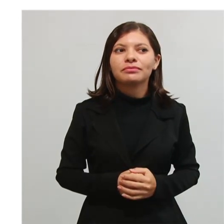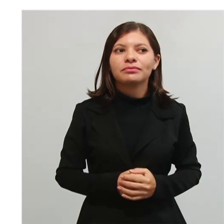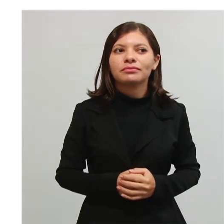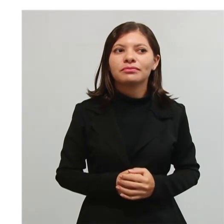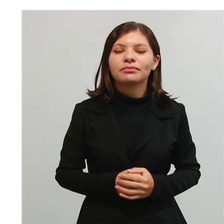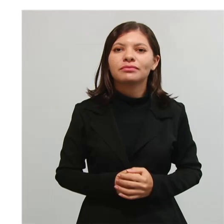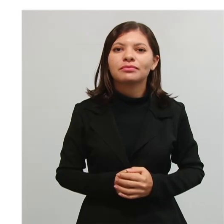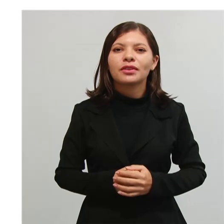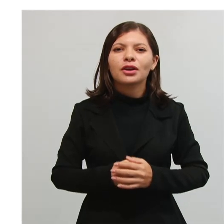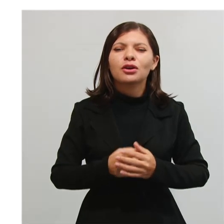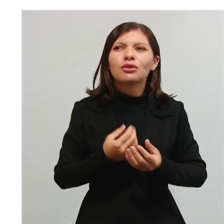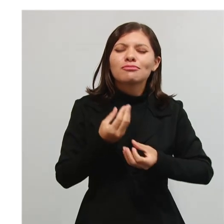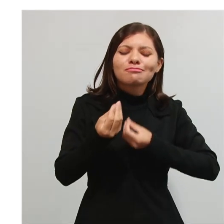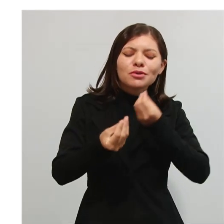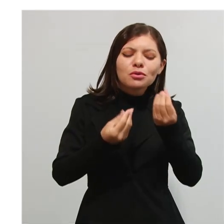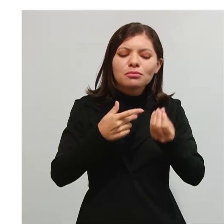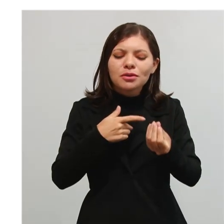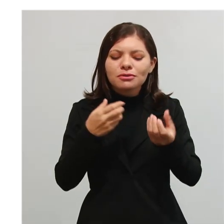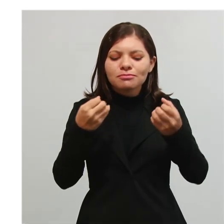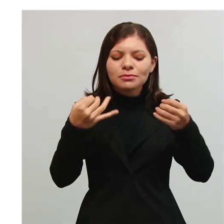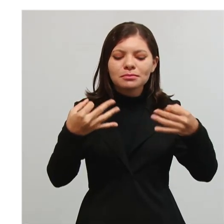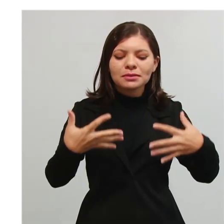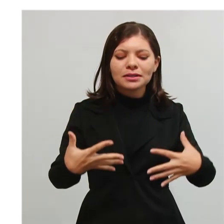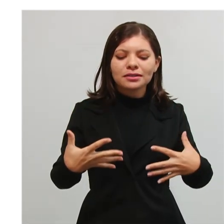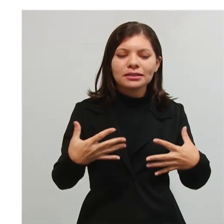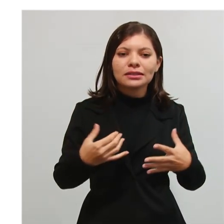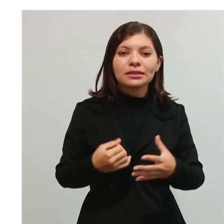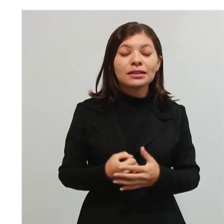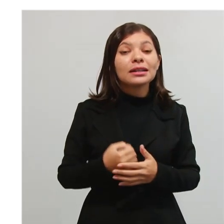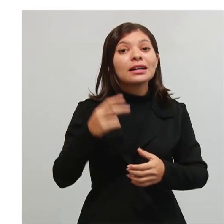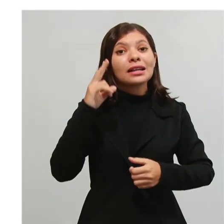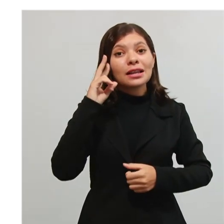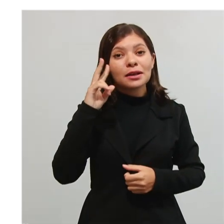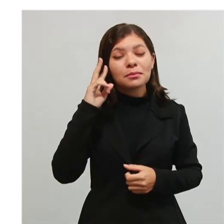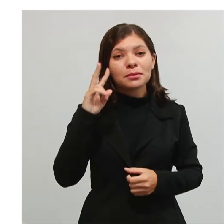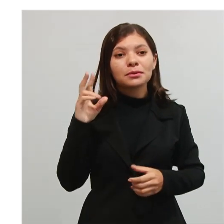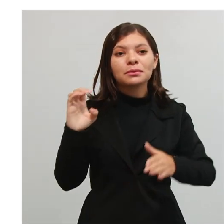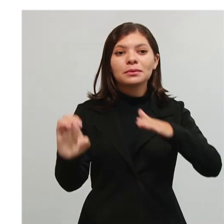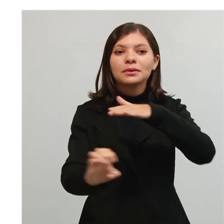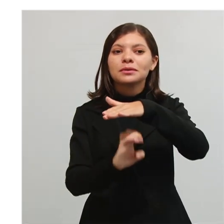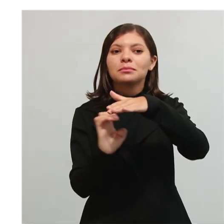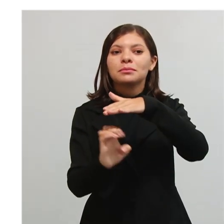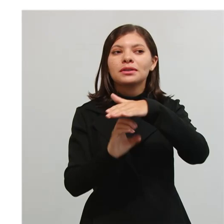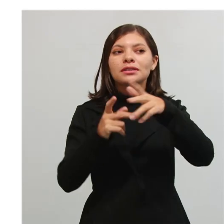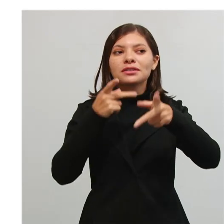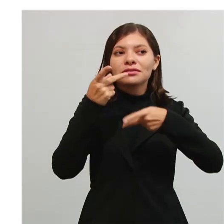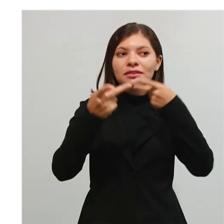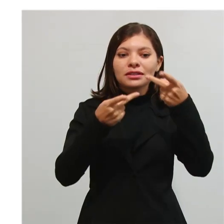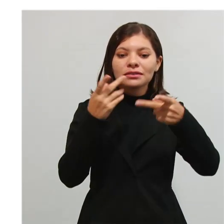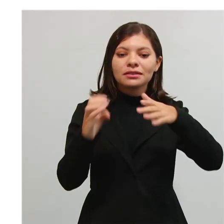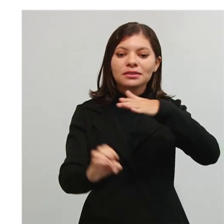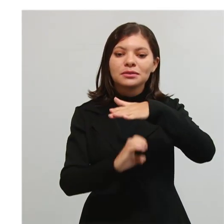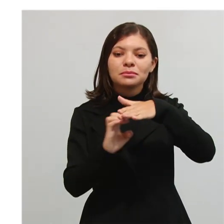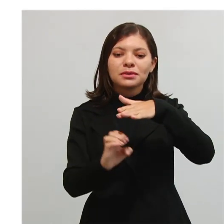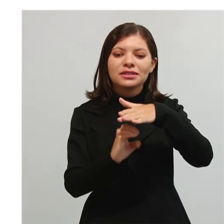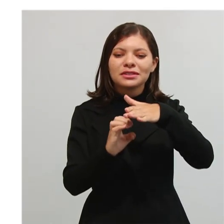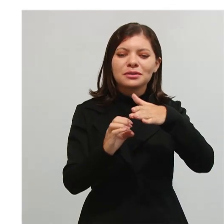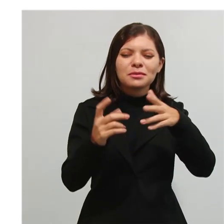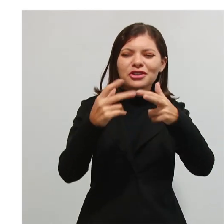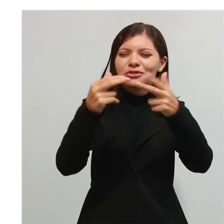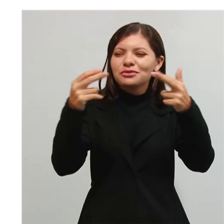como é que eu posso dizer para vocês lembrando dessas empresas falando dessas empresas para outras pessoas